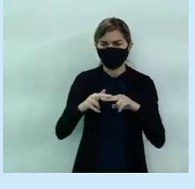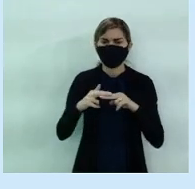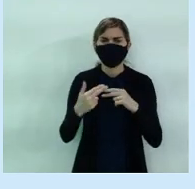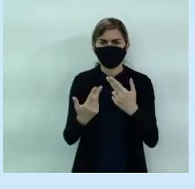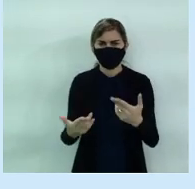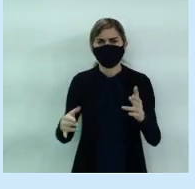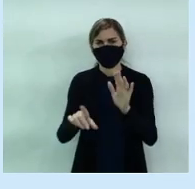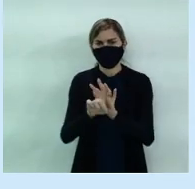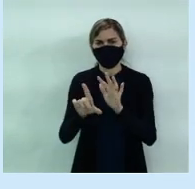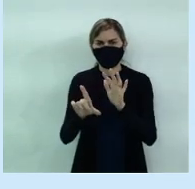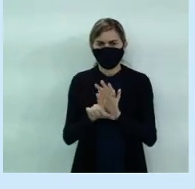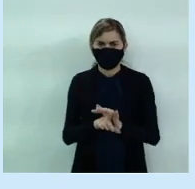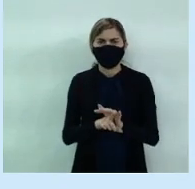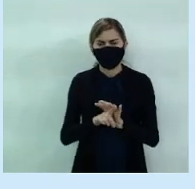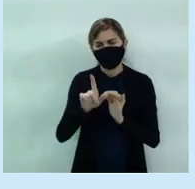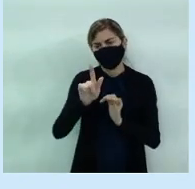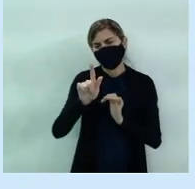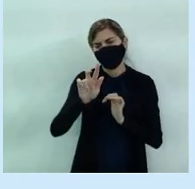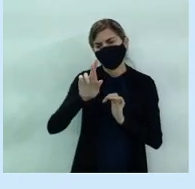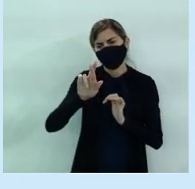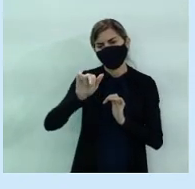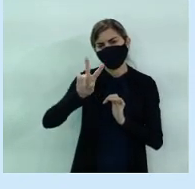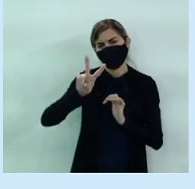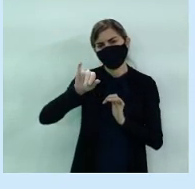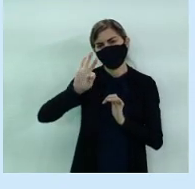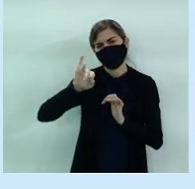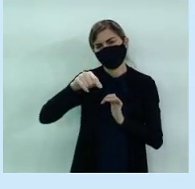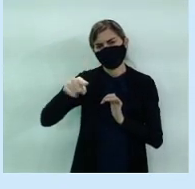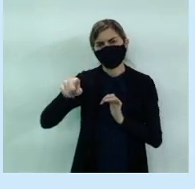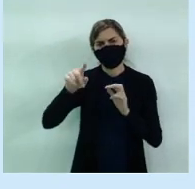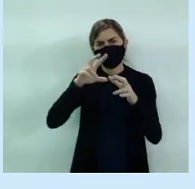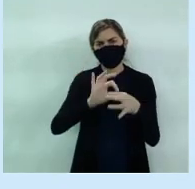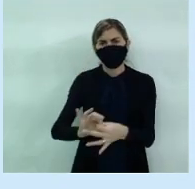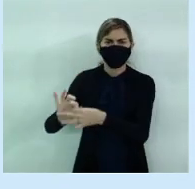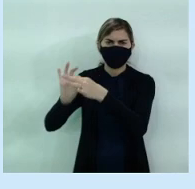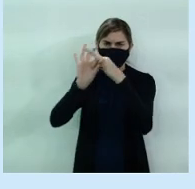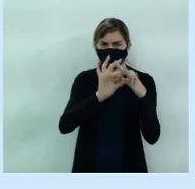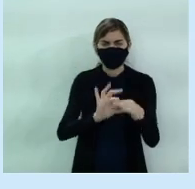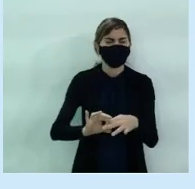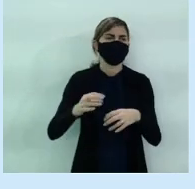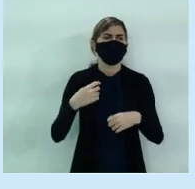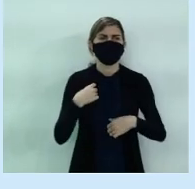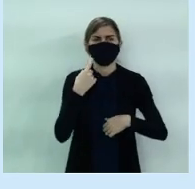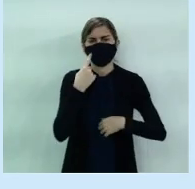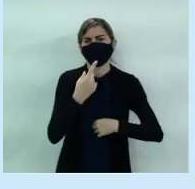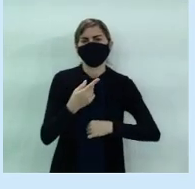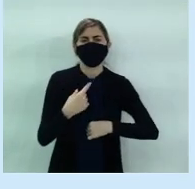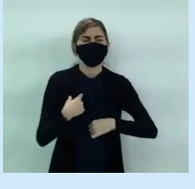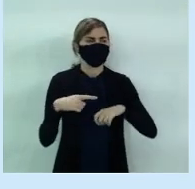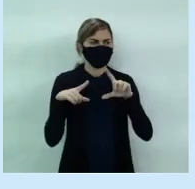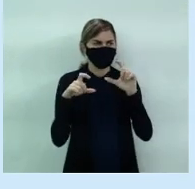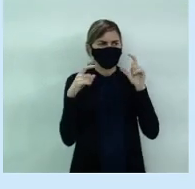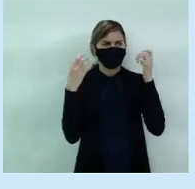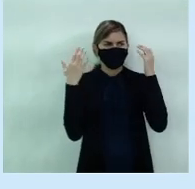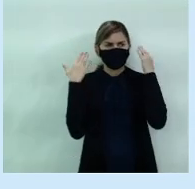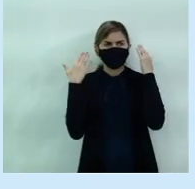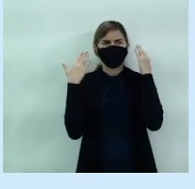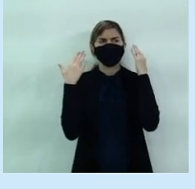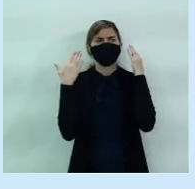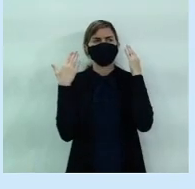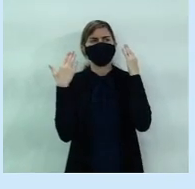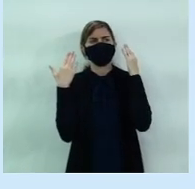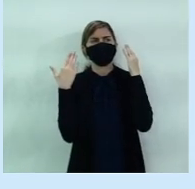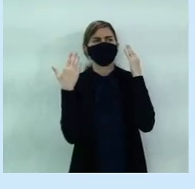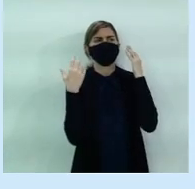da lei da gravitação universal. E aí a gente vê uma imagem